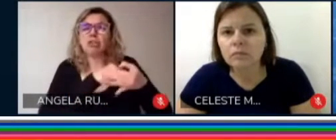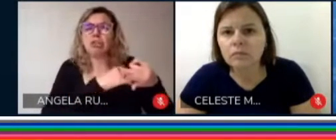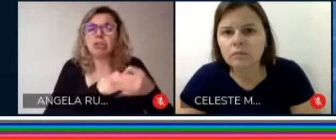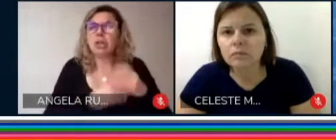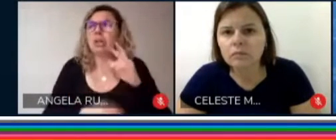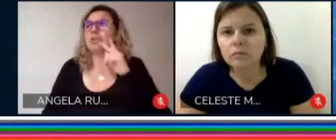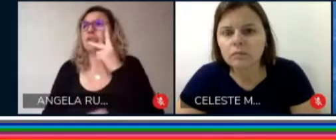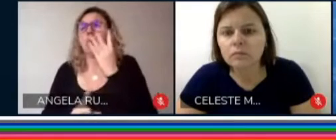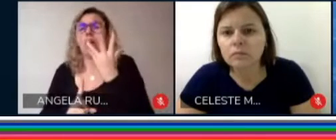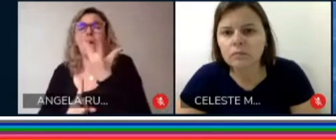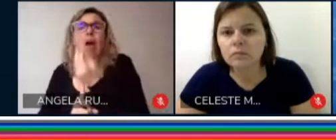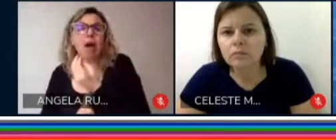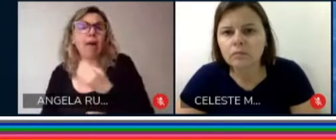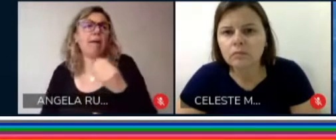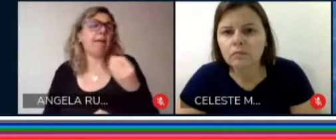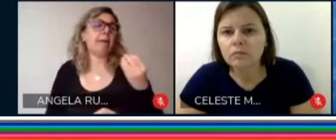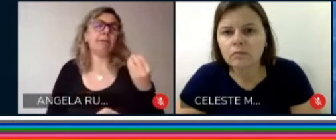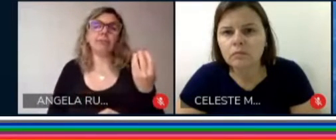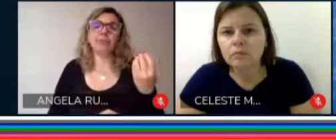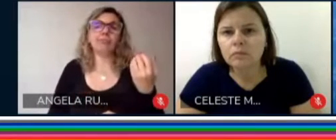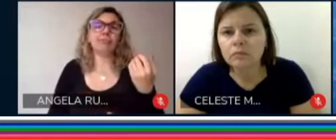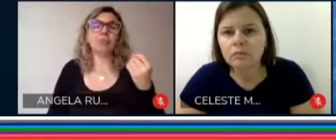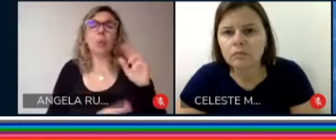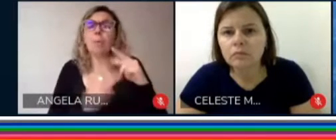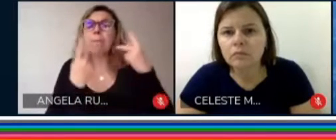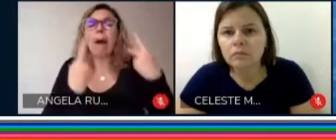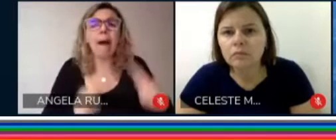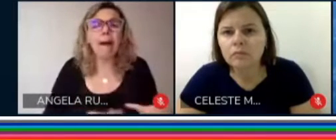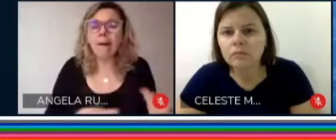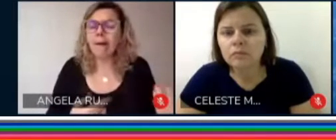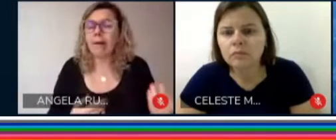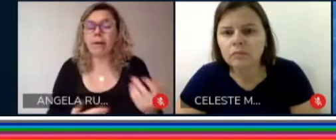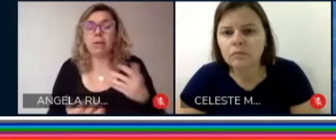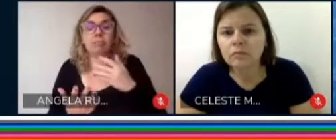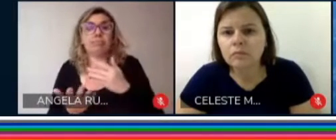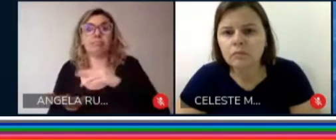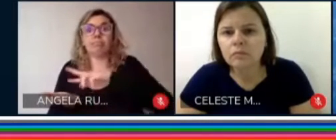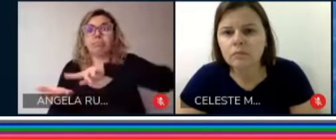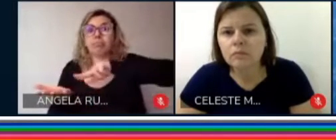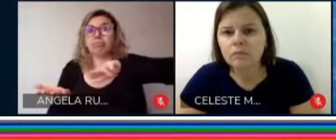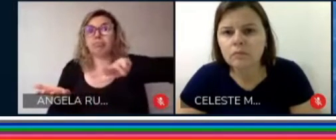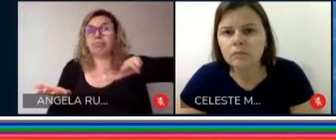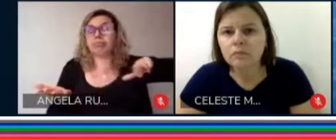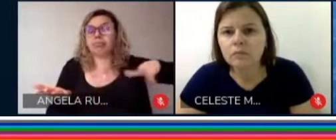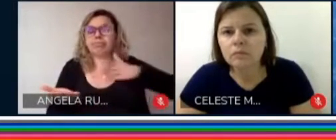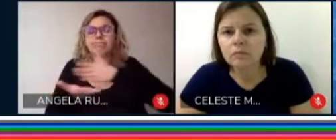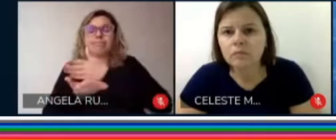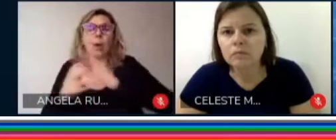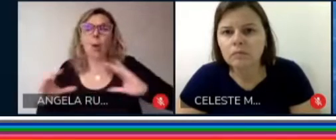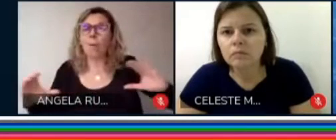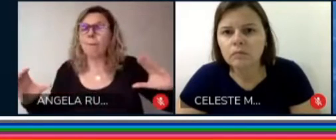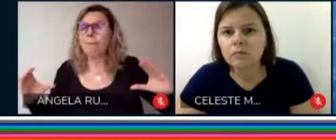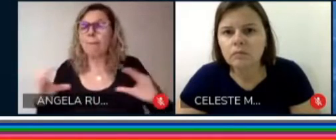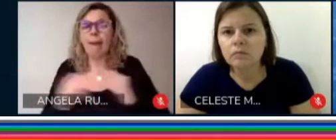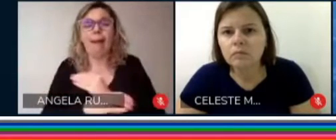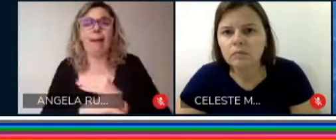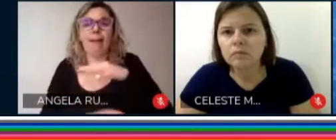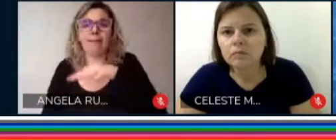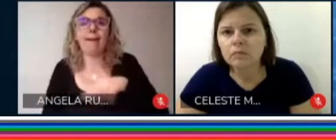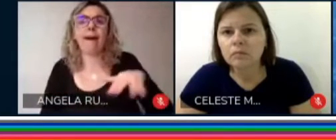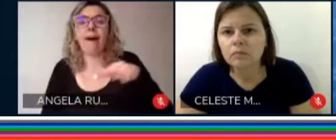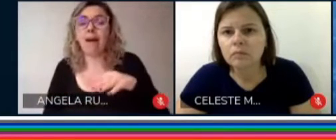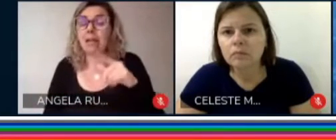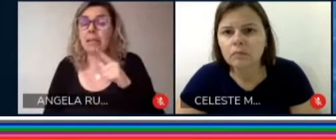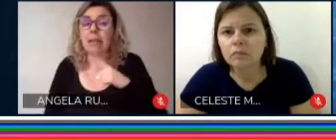da arte, temos materiais das humanidades, então ela é uma base de dados bem completa, né, e que existe